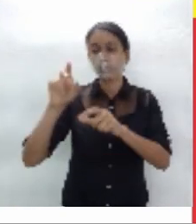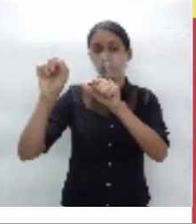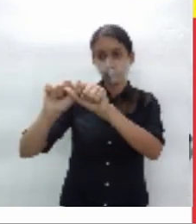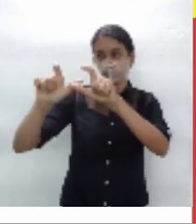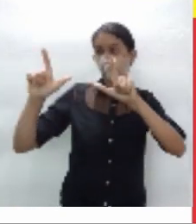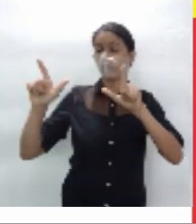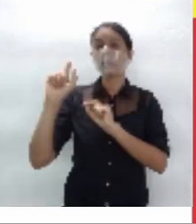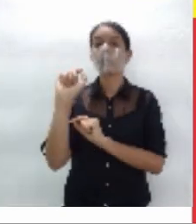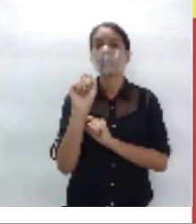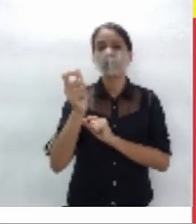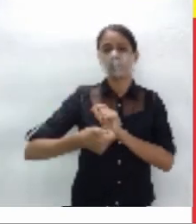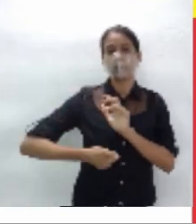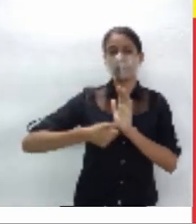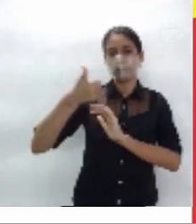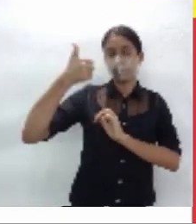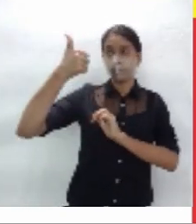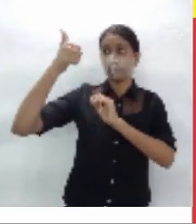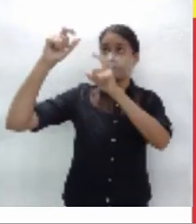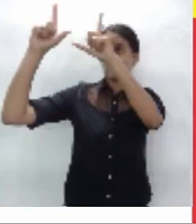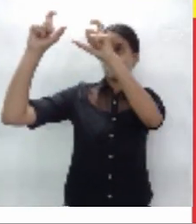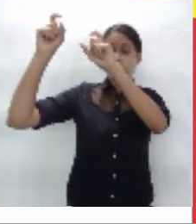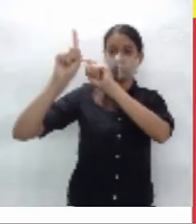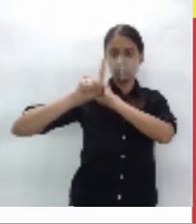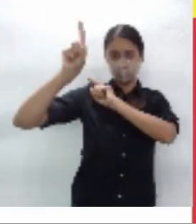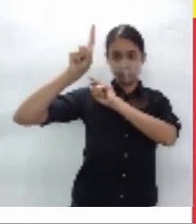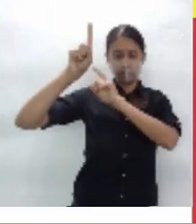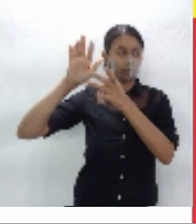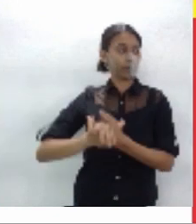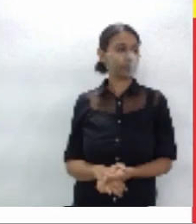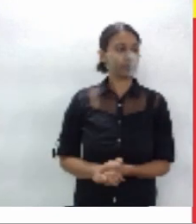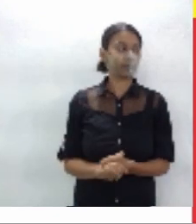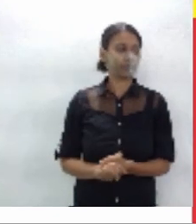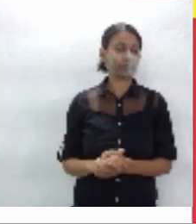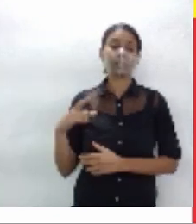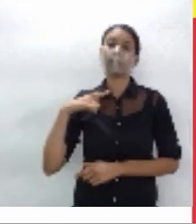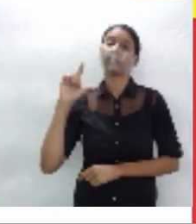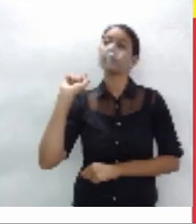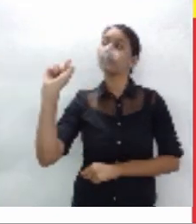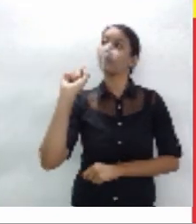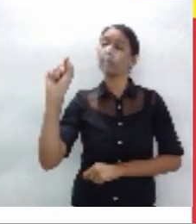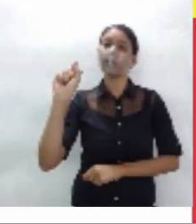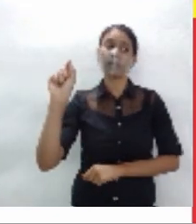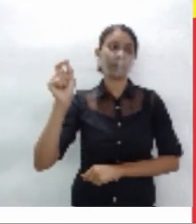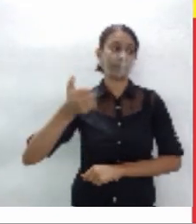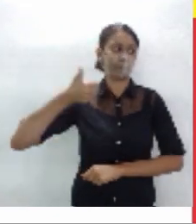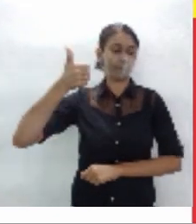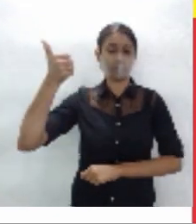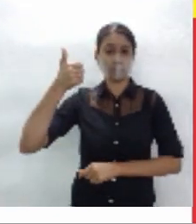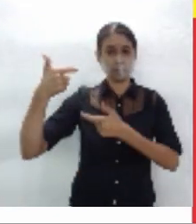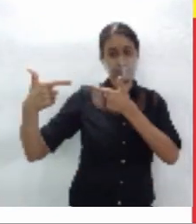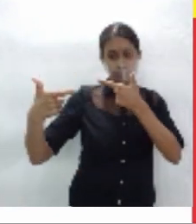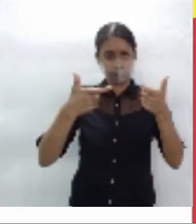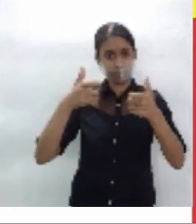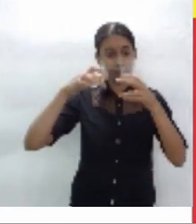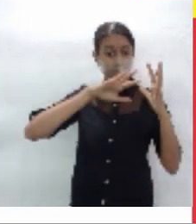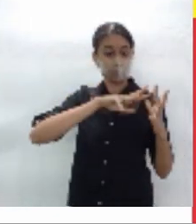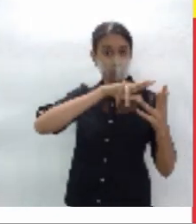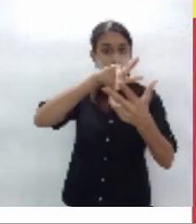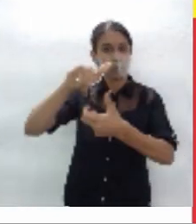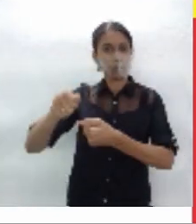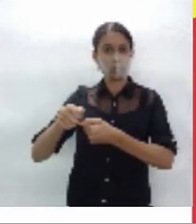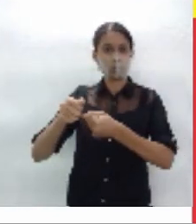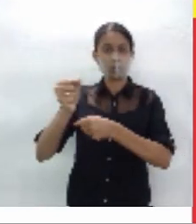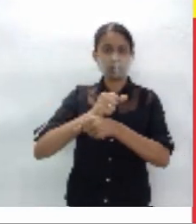veja aí comigo no telão que na primeira foto de cima nós vamos ter a Primeira Grande Guerra Mundial,